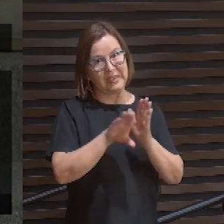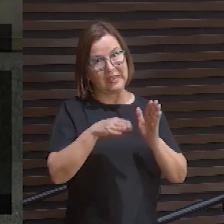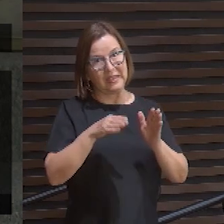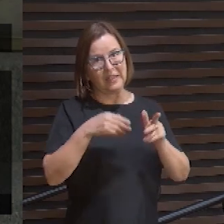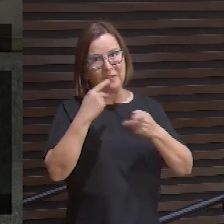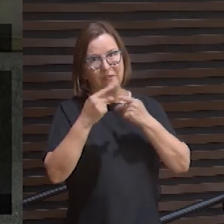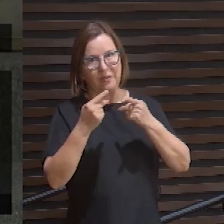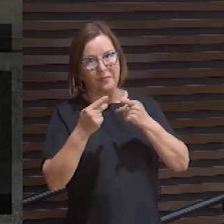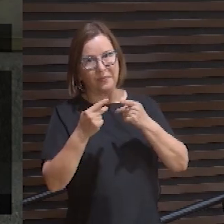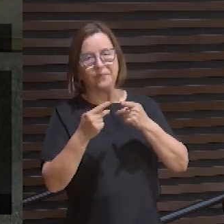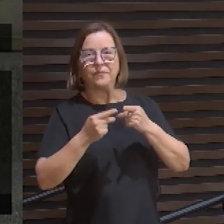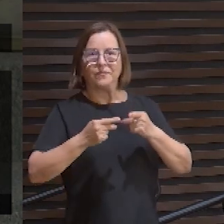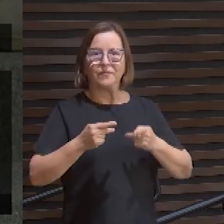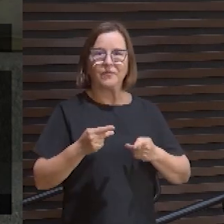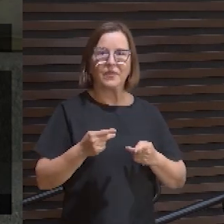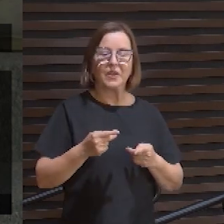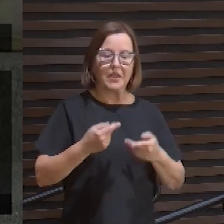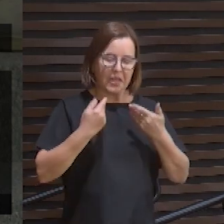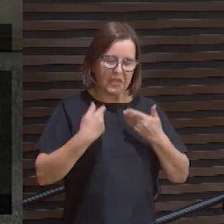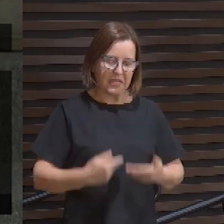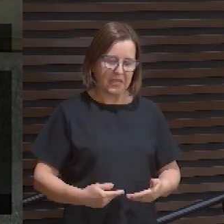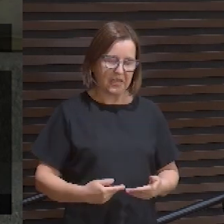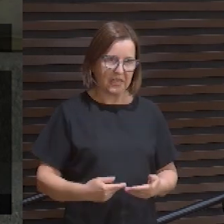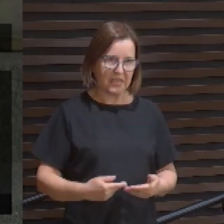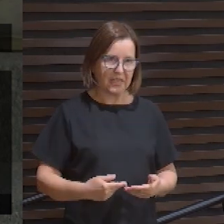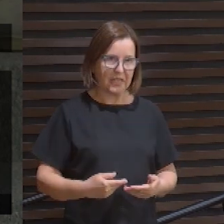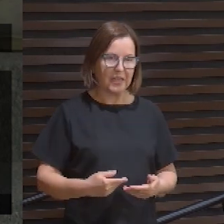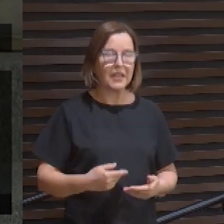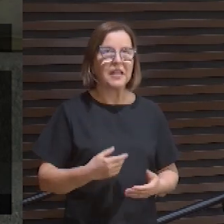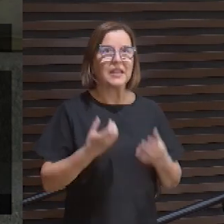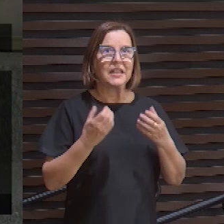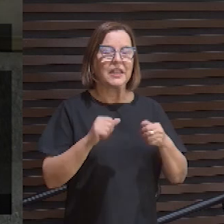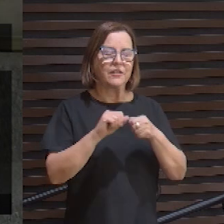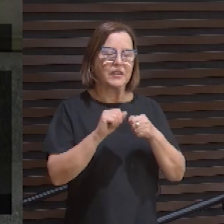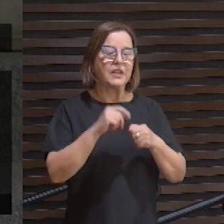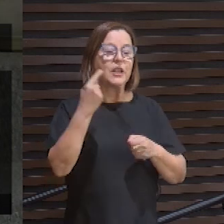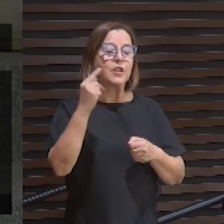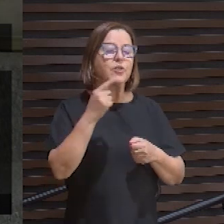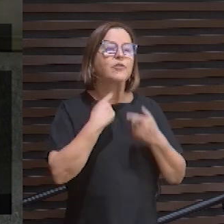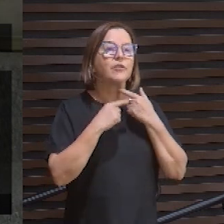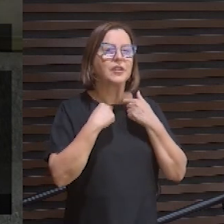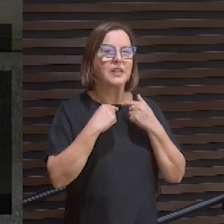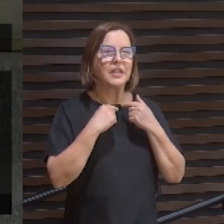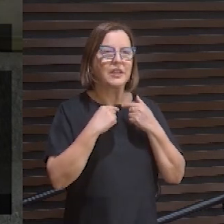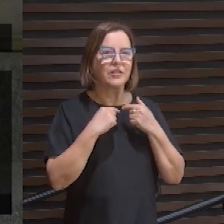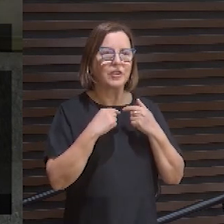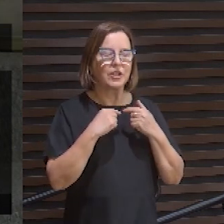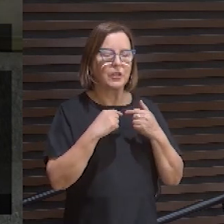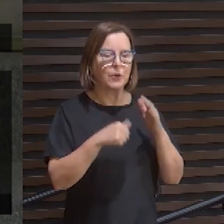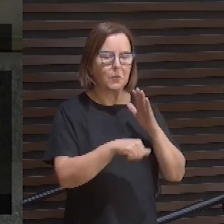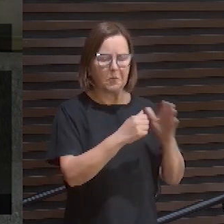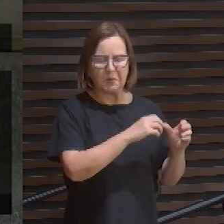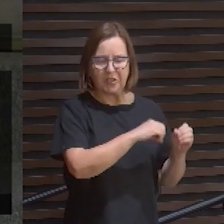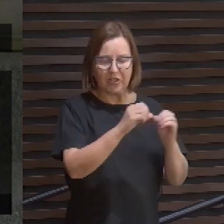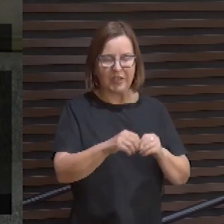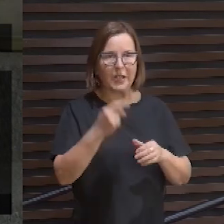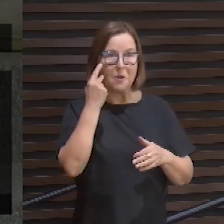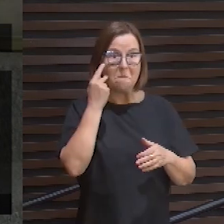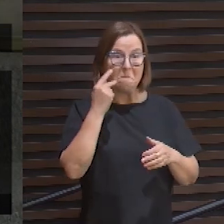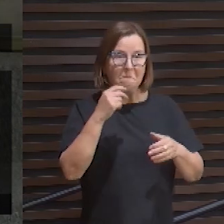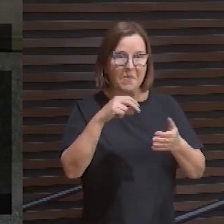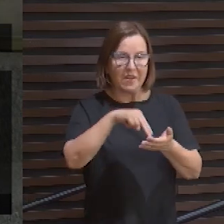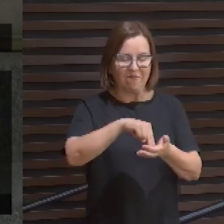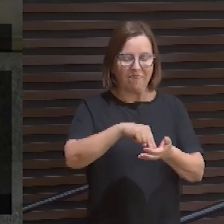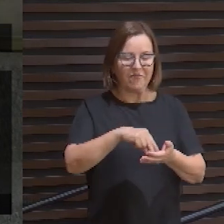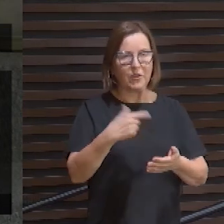fazer, Deus, a tua vontade. Remove primeiro, para estabelecer o segundo. Nessa vontade é que temos